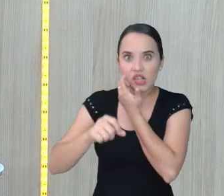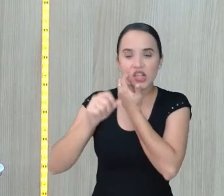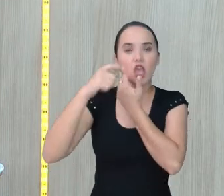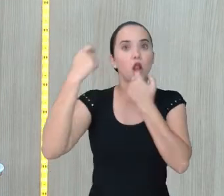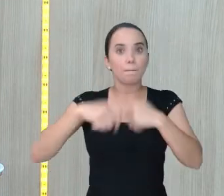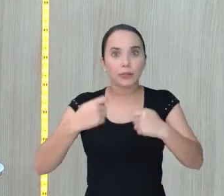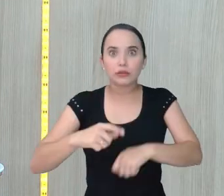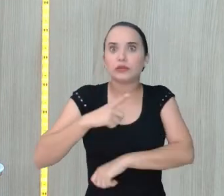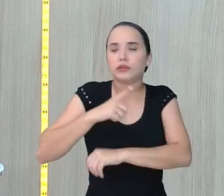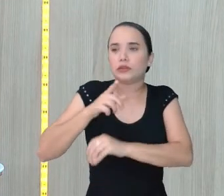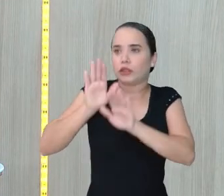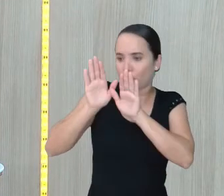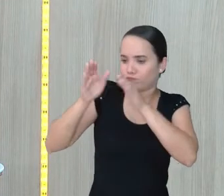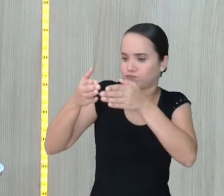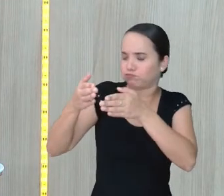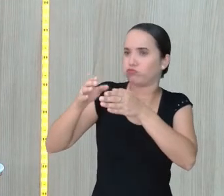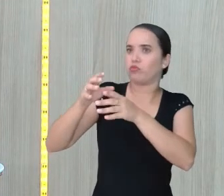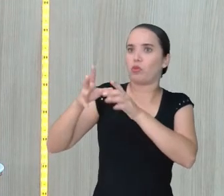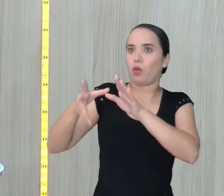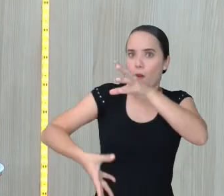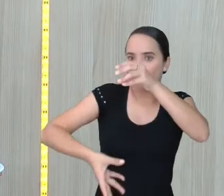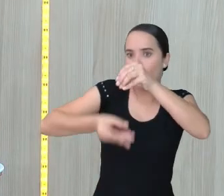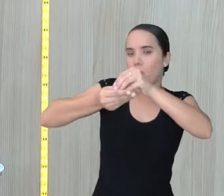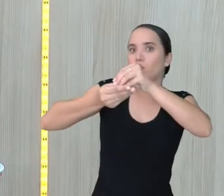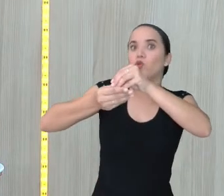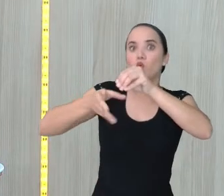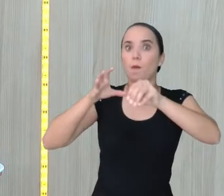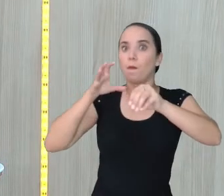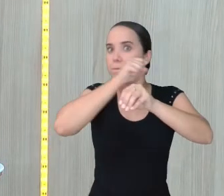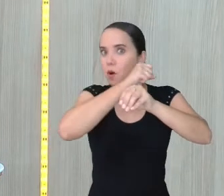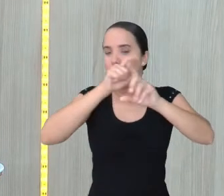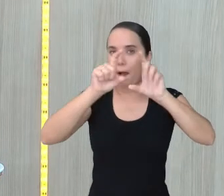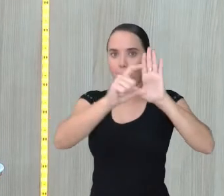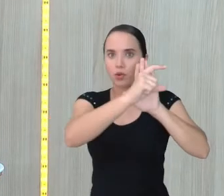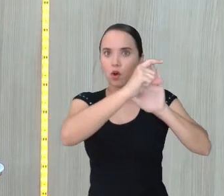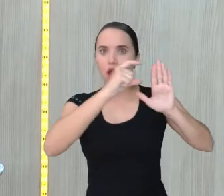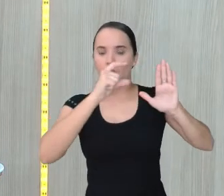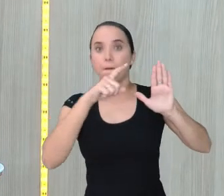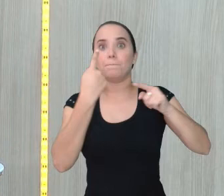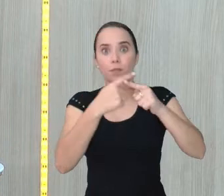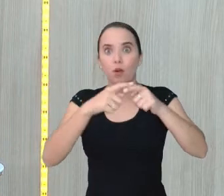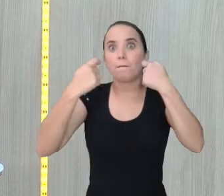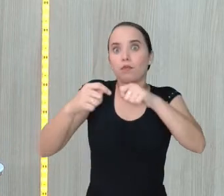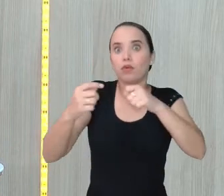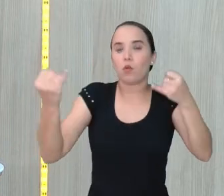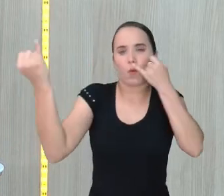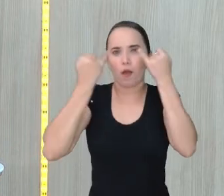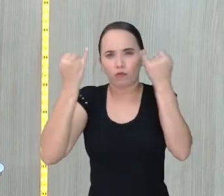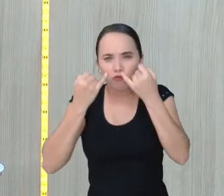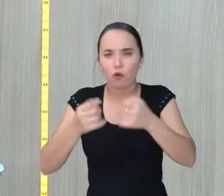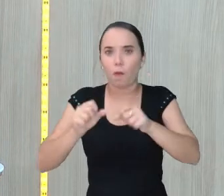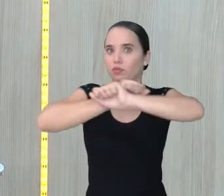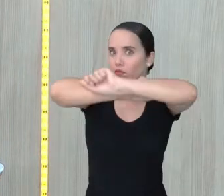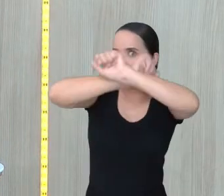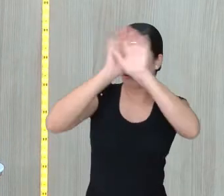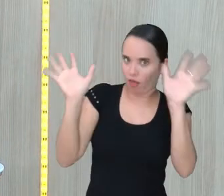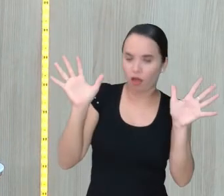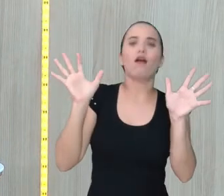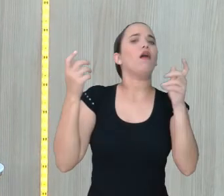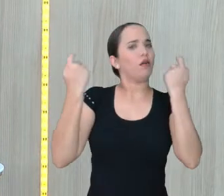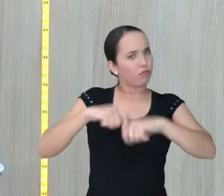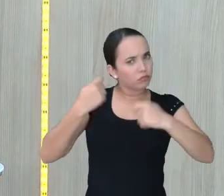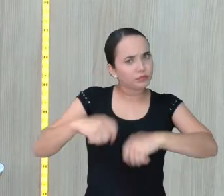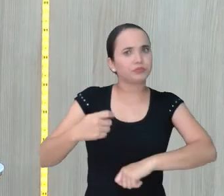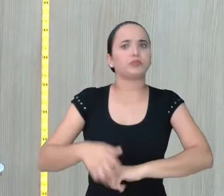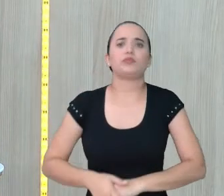muito conciso ali, breve, resumido, né, para não ficar uma informação difusa, né, que não tenha clareza e que